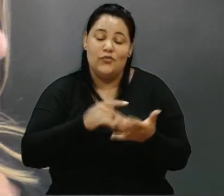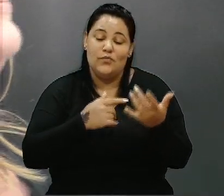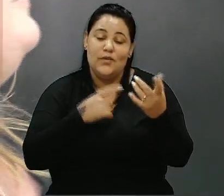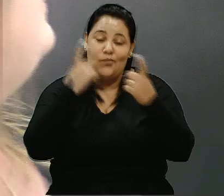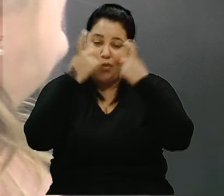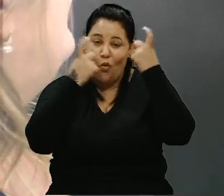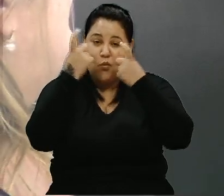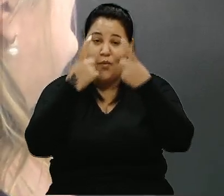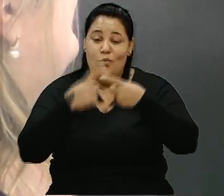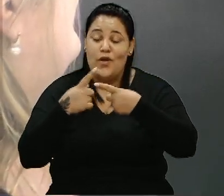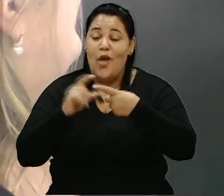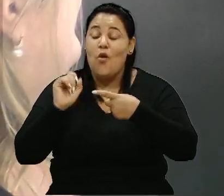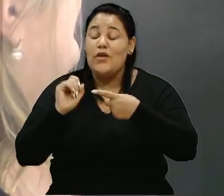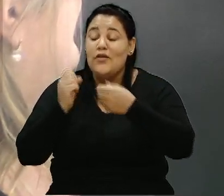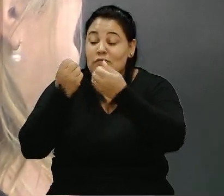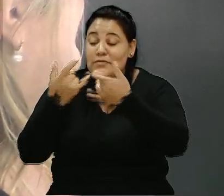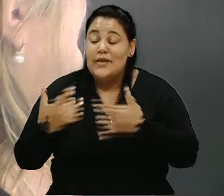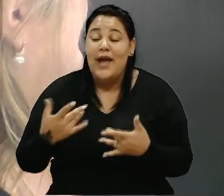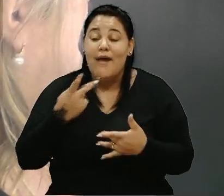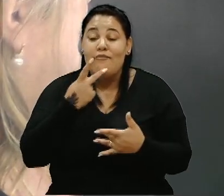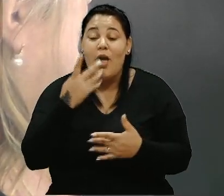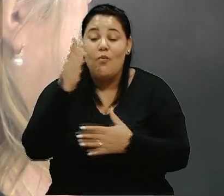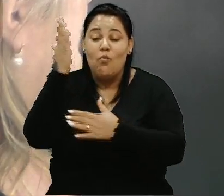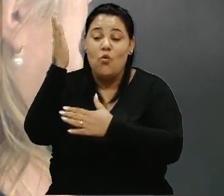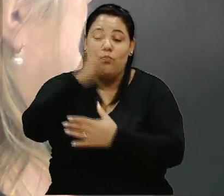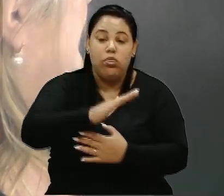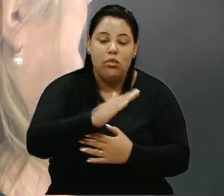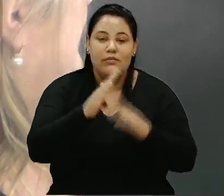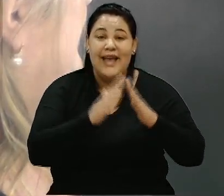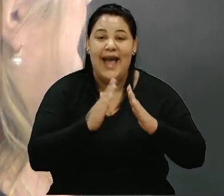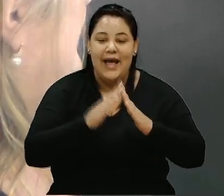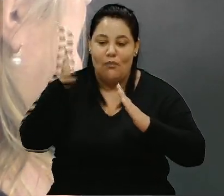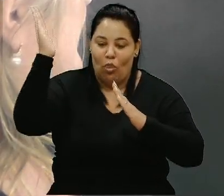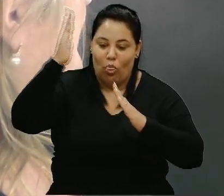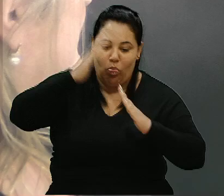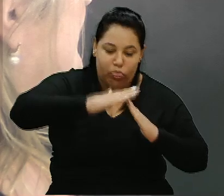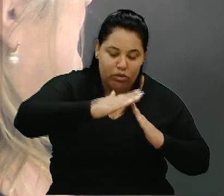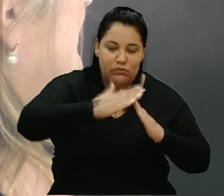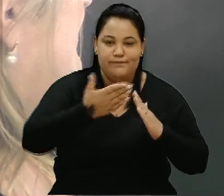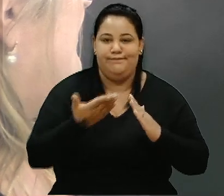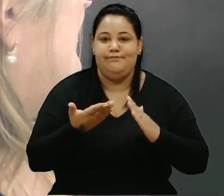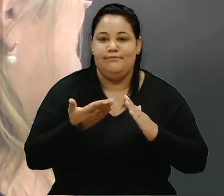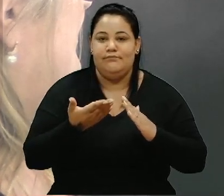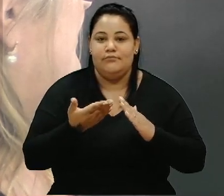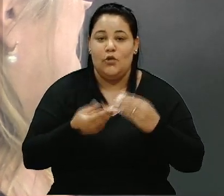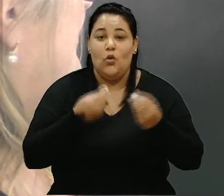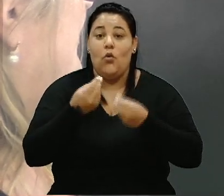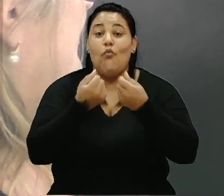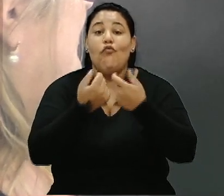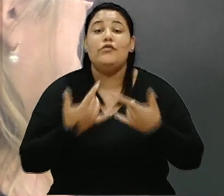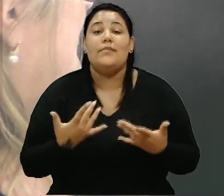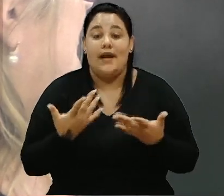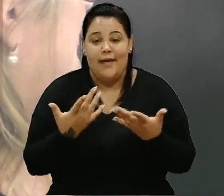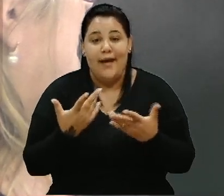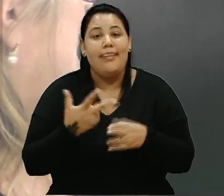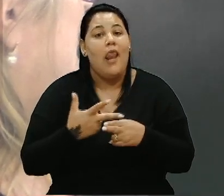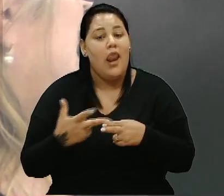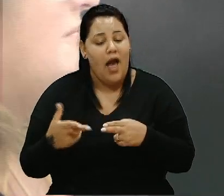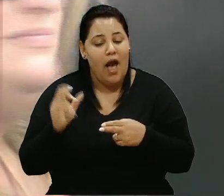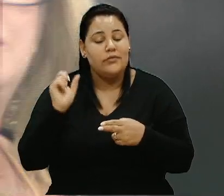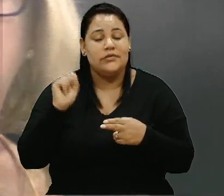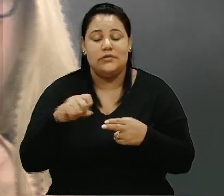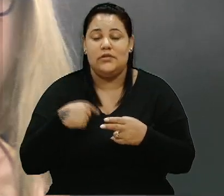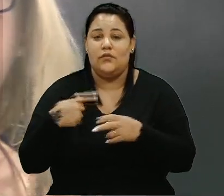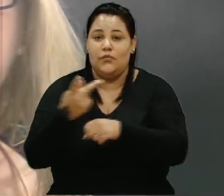do muro, que tem risco de cair as casas que estão em cima e estão abaixo. Então, é uma situação delicada. Vou